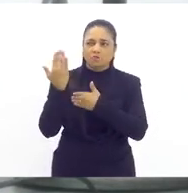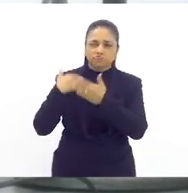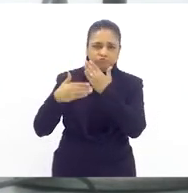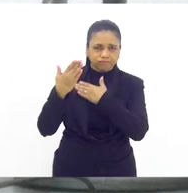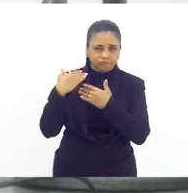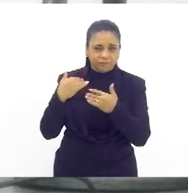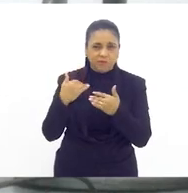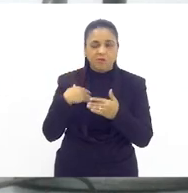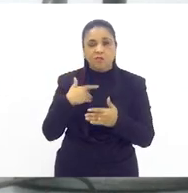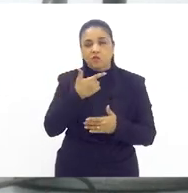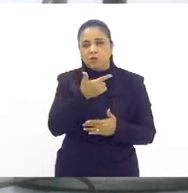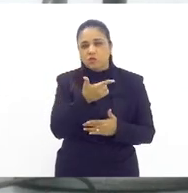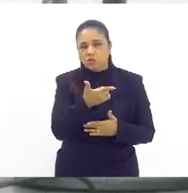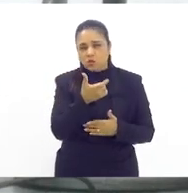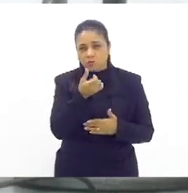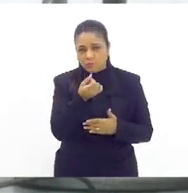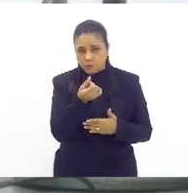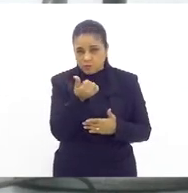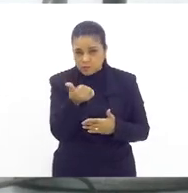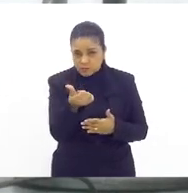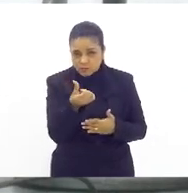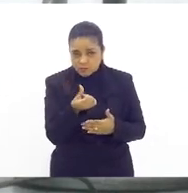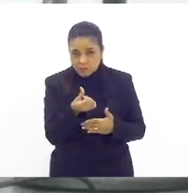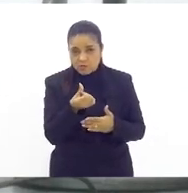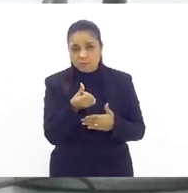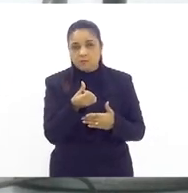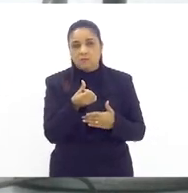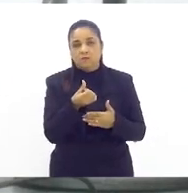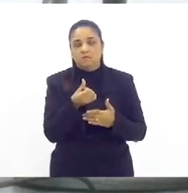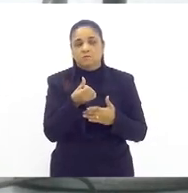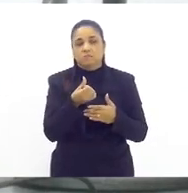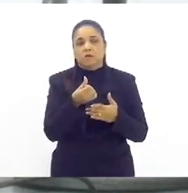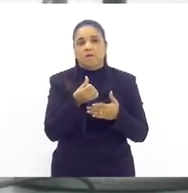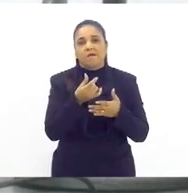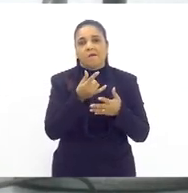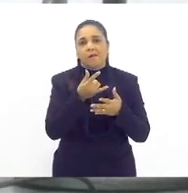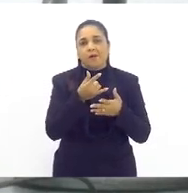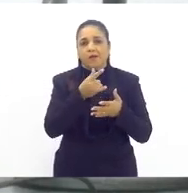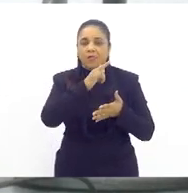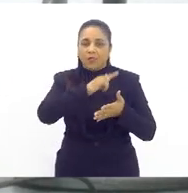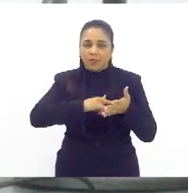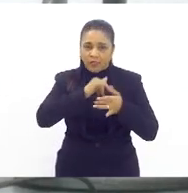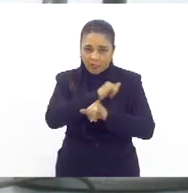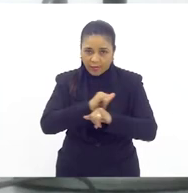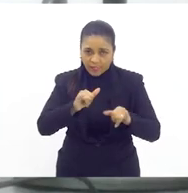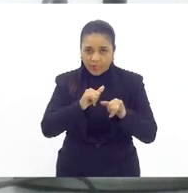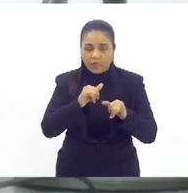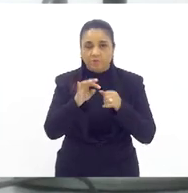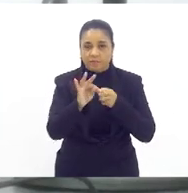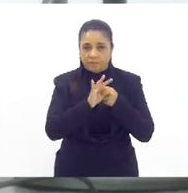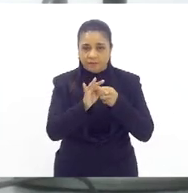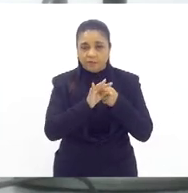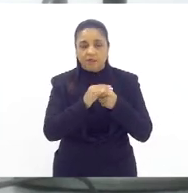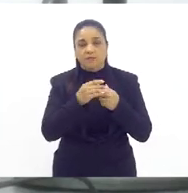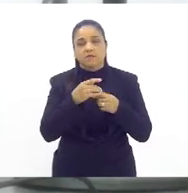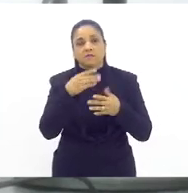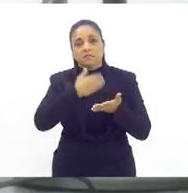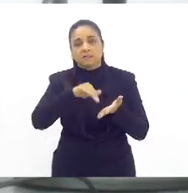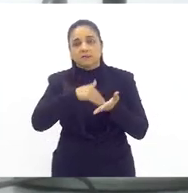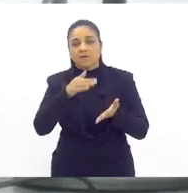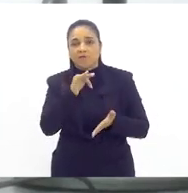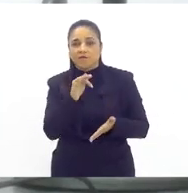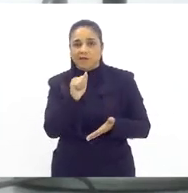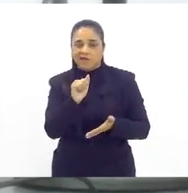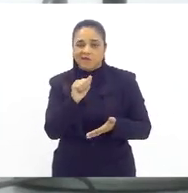propusemos em 2016 é uma nota técnica do da secretaria de fazenda foi juntada nesse processo